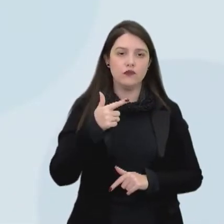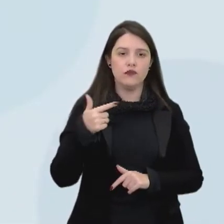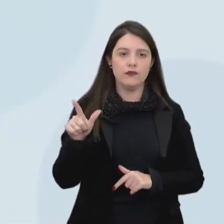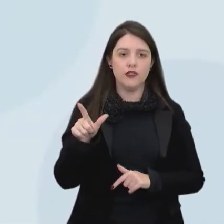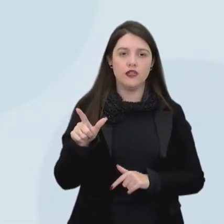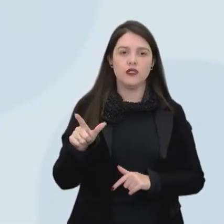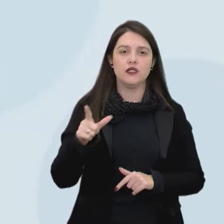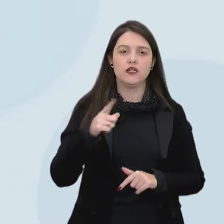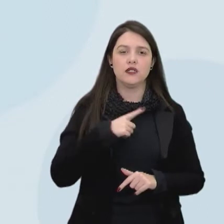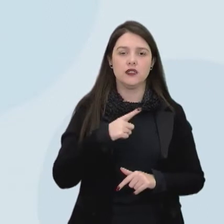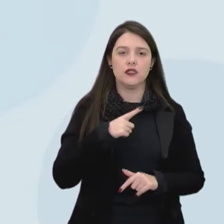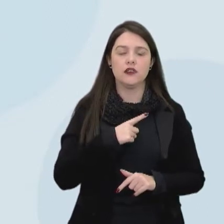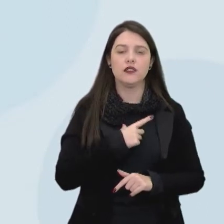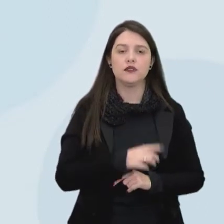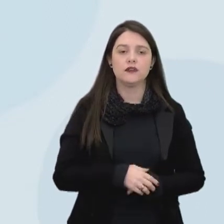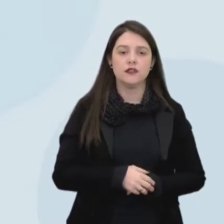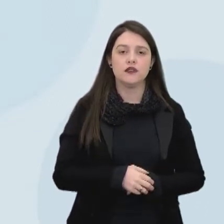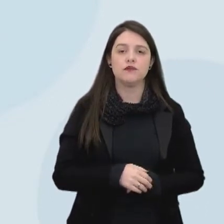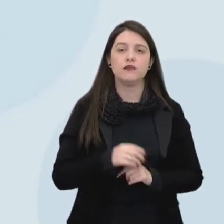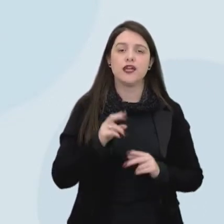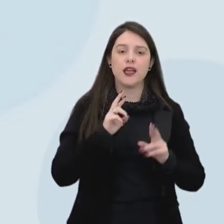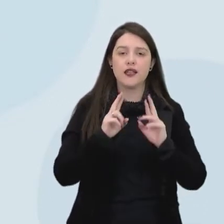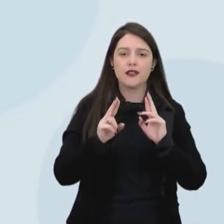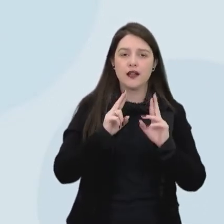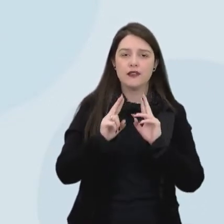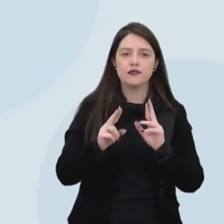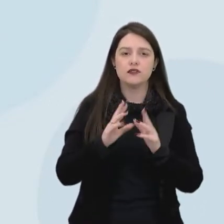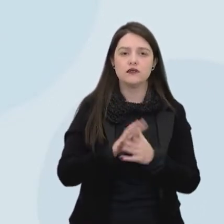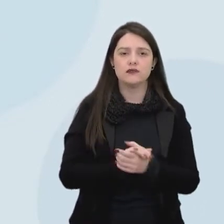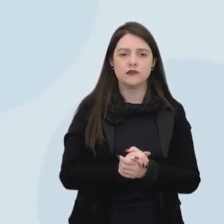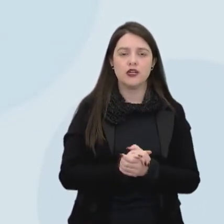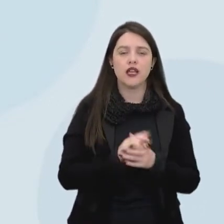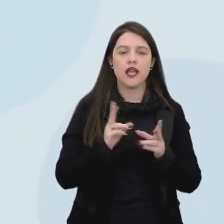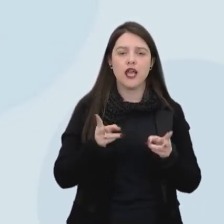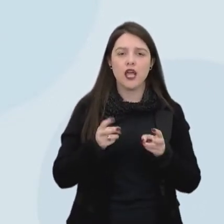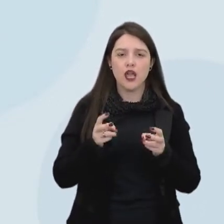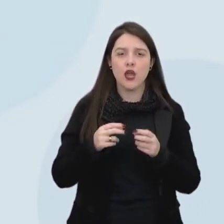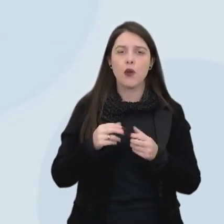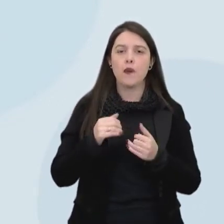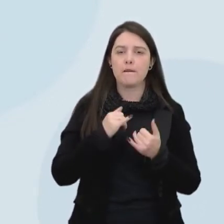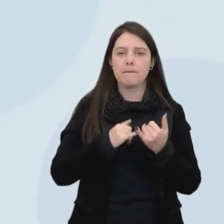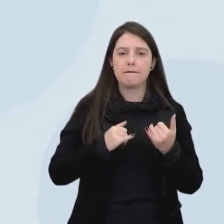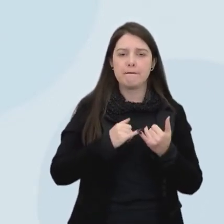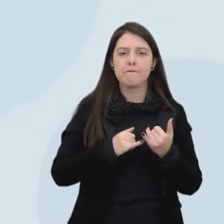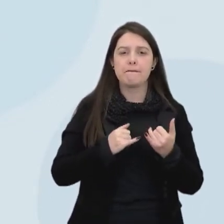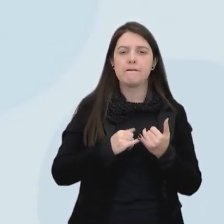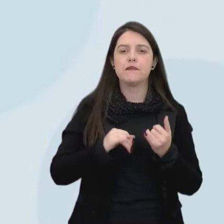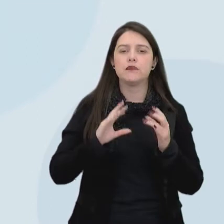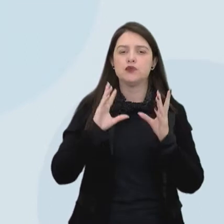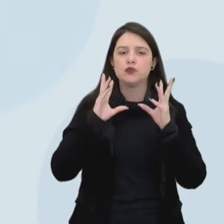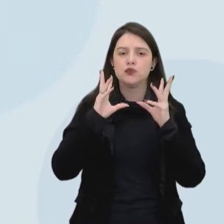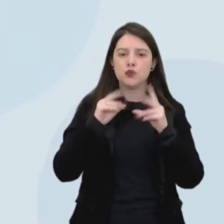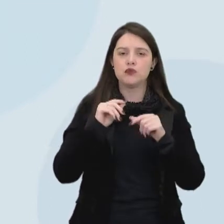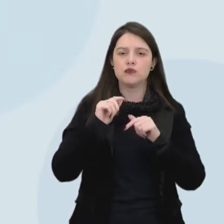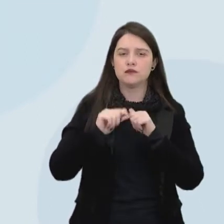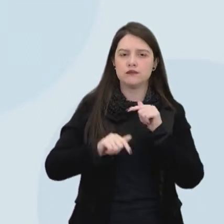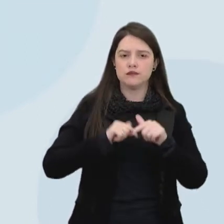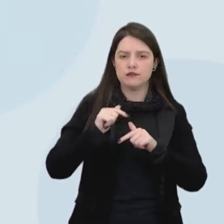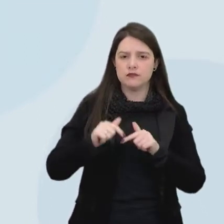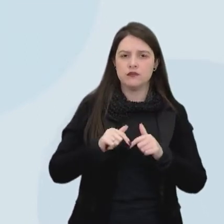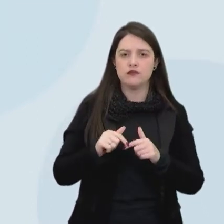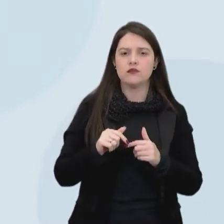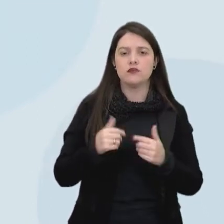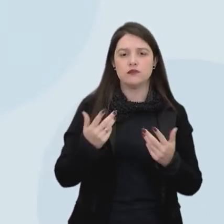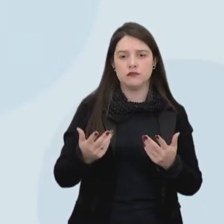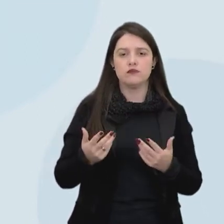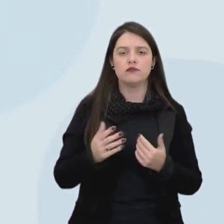gráfico aí retratando, né, nessa relação aí de rendimento médio mensal real de todos os trabalhos, mas aí por nível